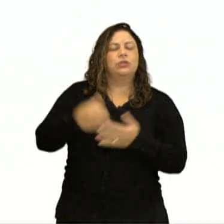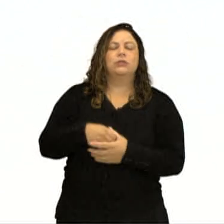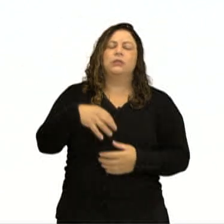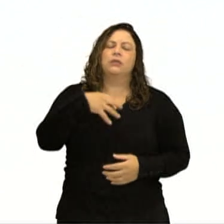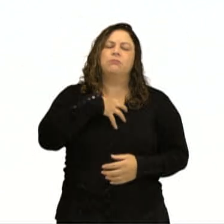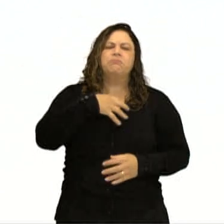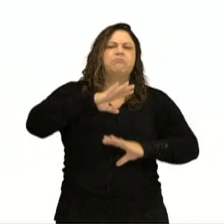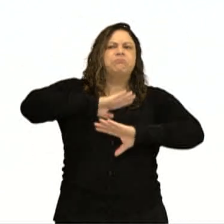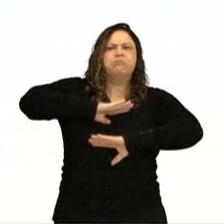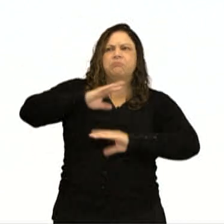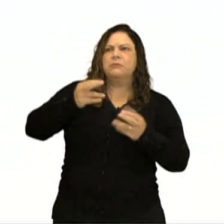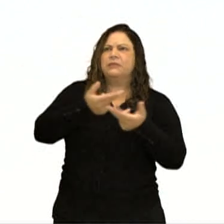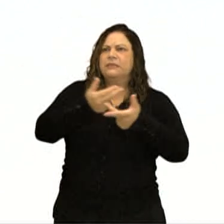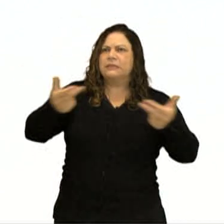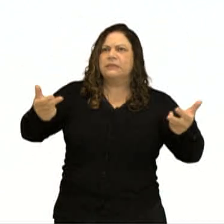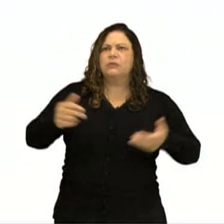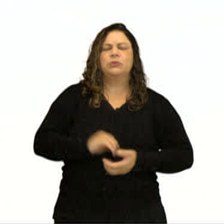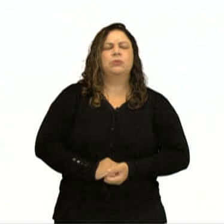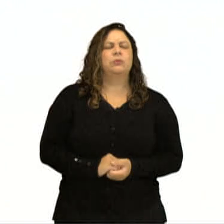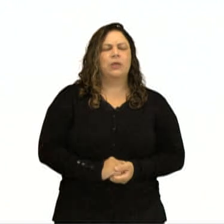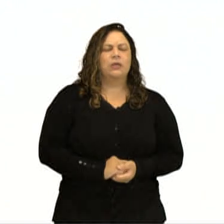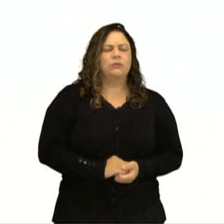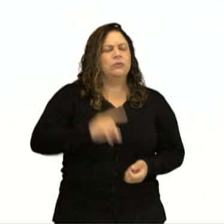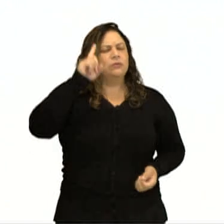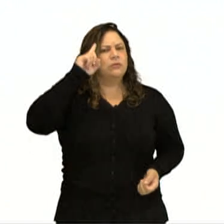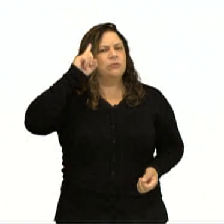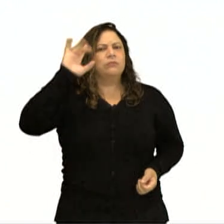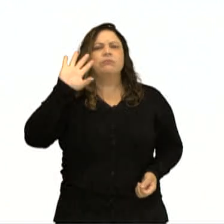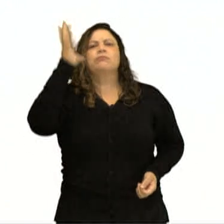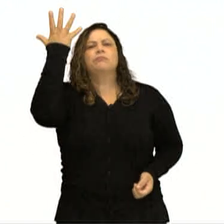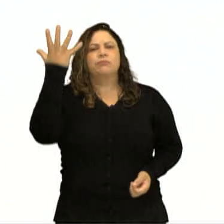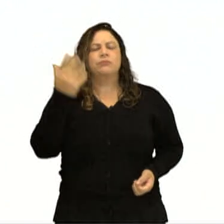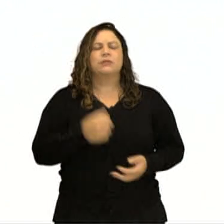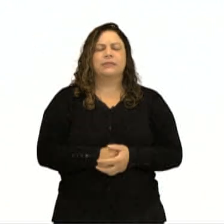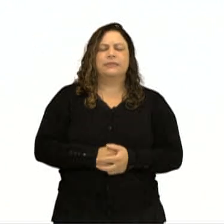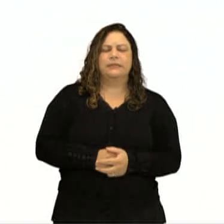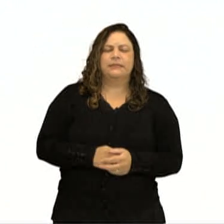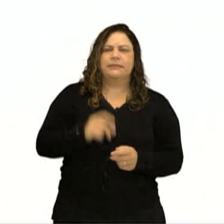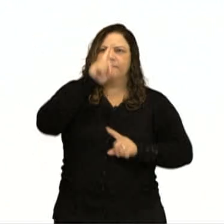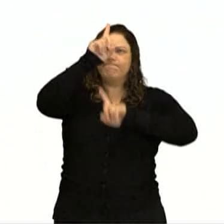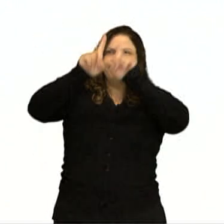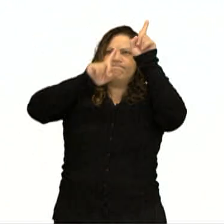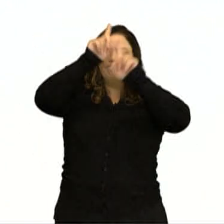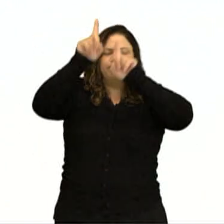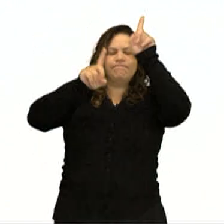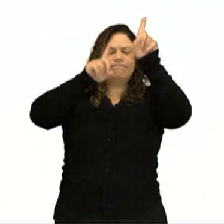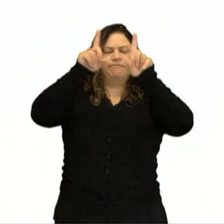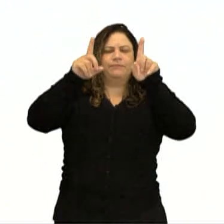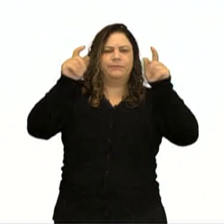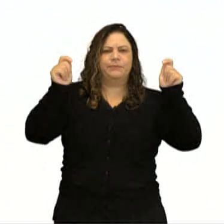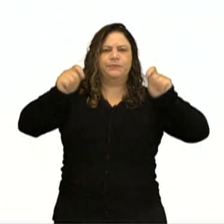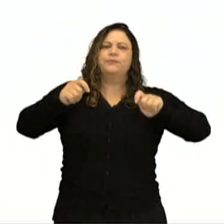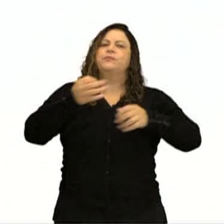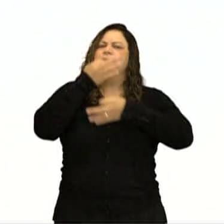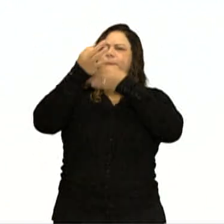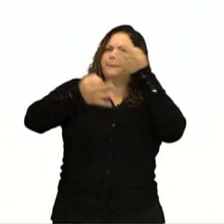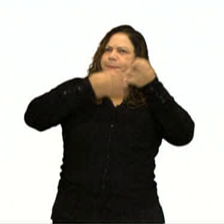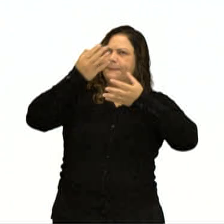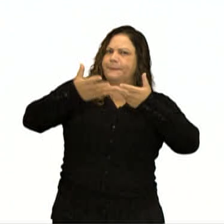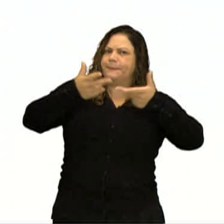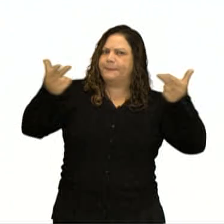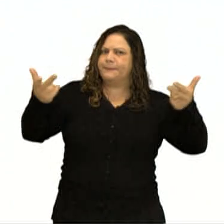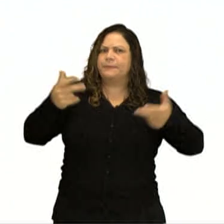situações corriqueiras narradas com criatividade e de forma crítica. A